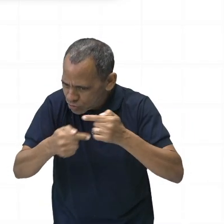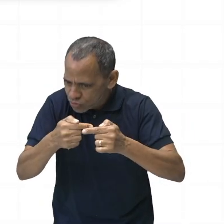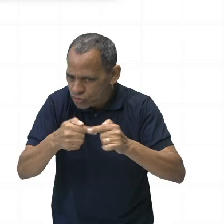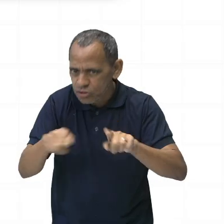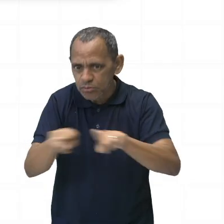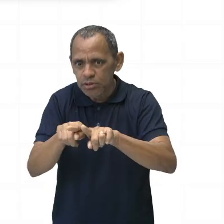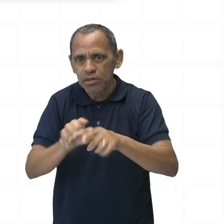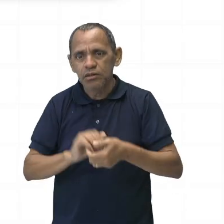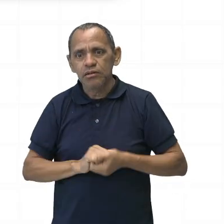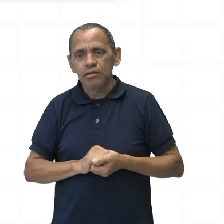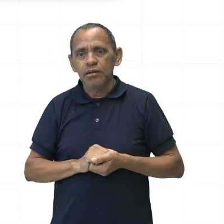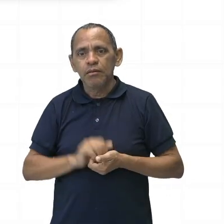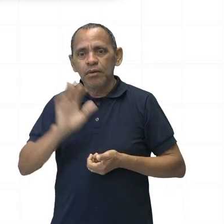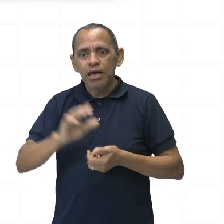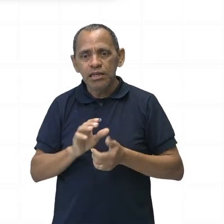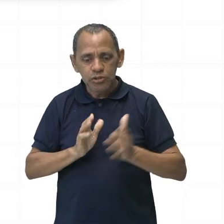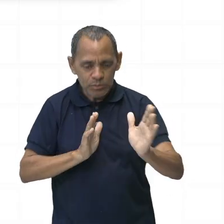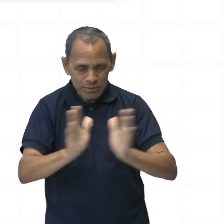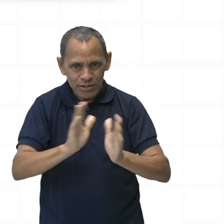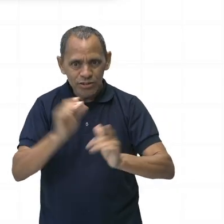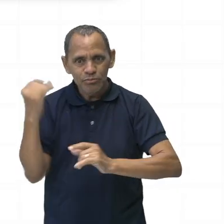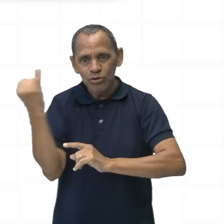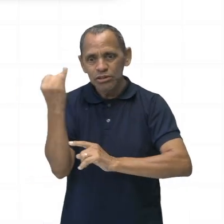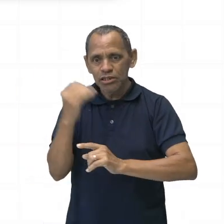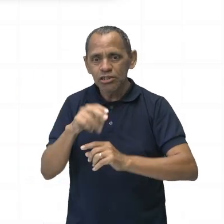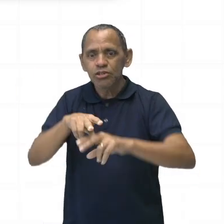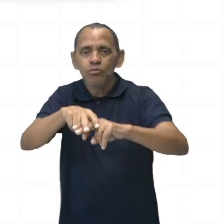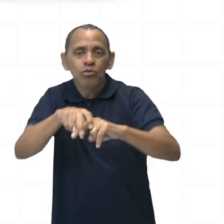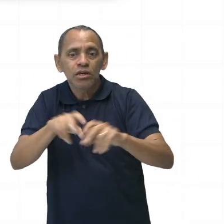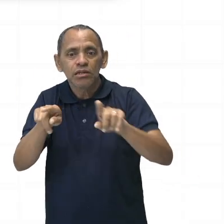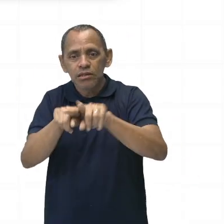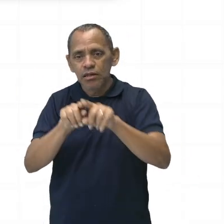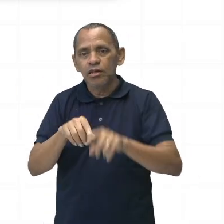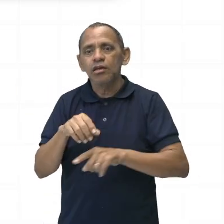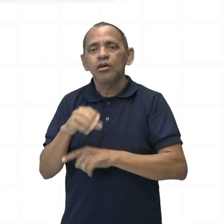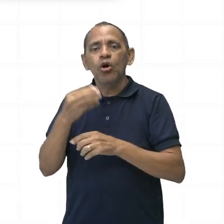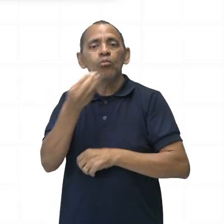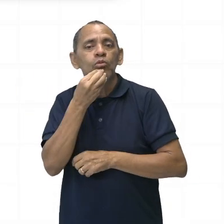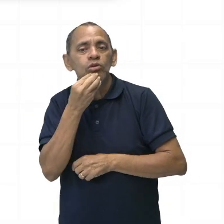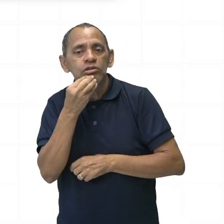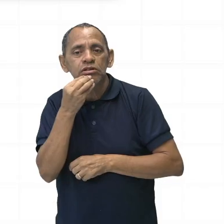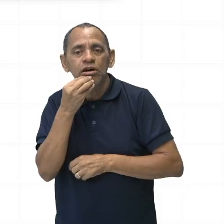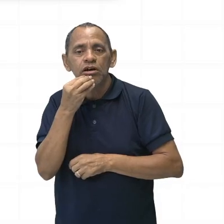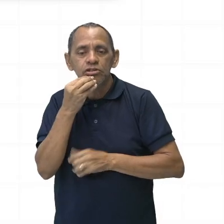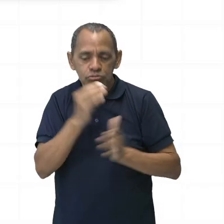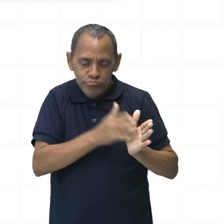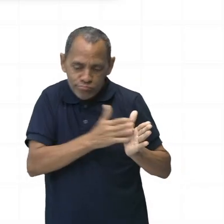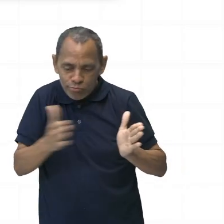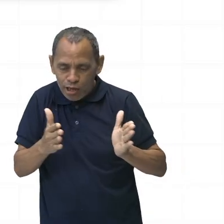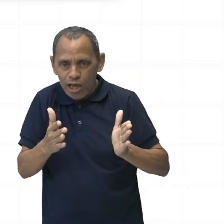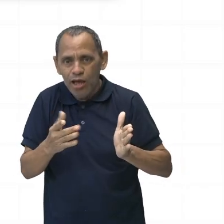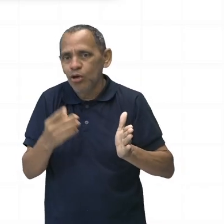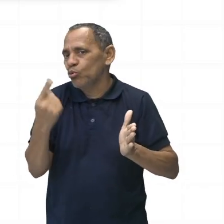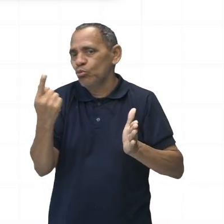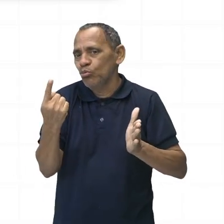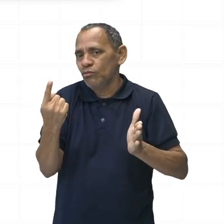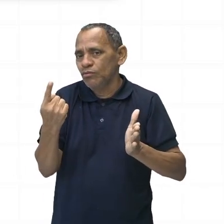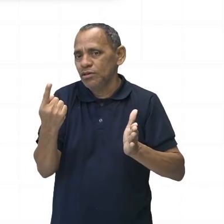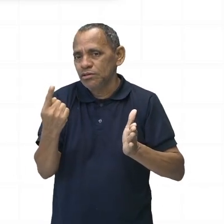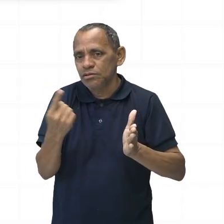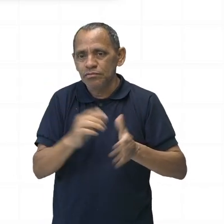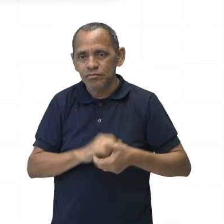importante, pois ela tem a oportunidade de passar apenas uma vez na vida. E aqui para pensar como